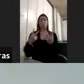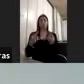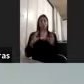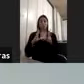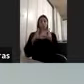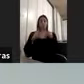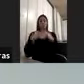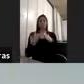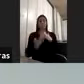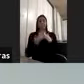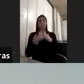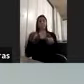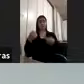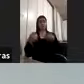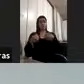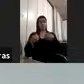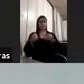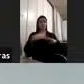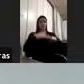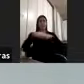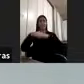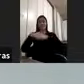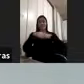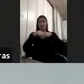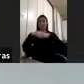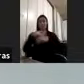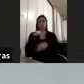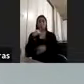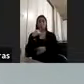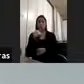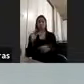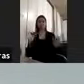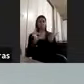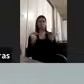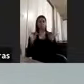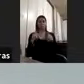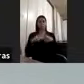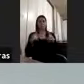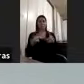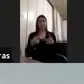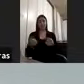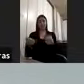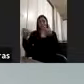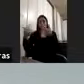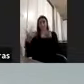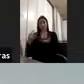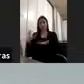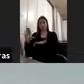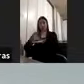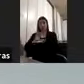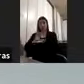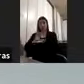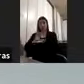não tenha dúvida disso. Porém, eles ganharam muito nos últimos anos, ganharam muito financeiramente,